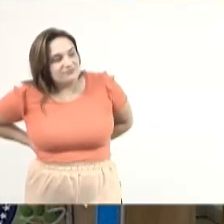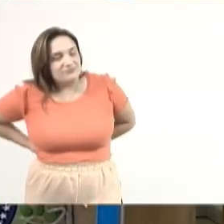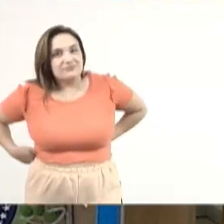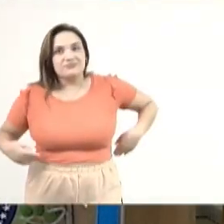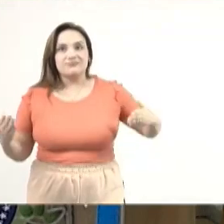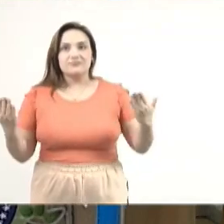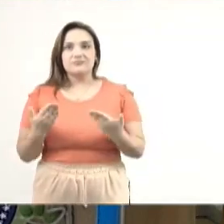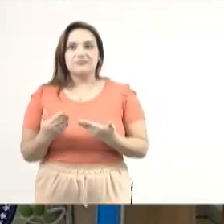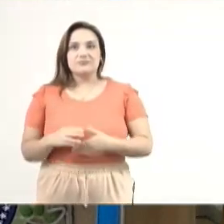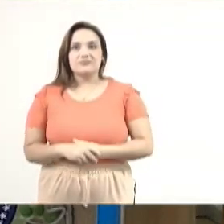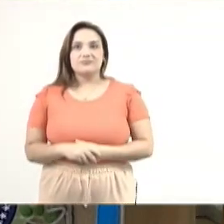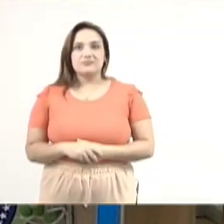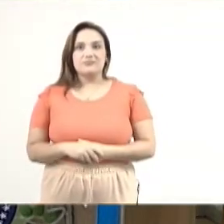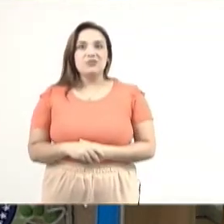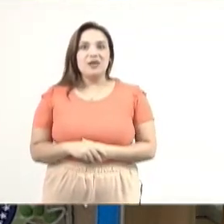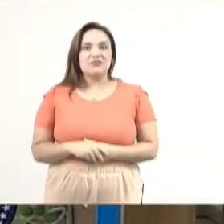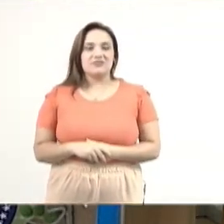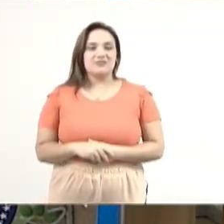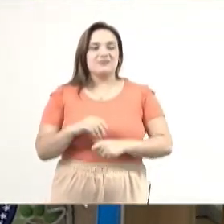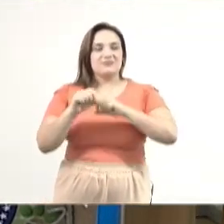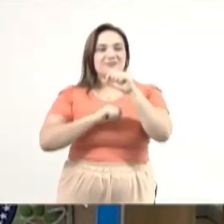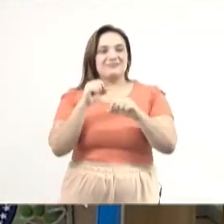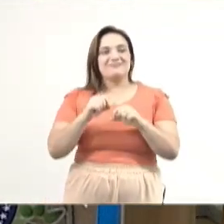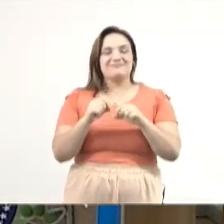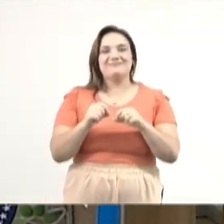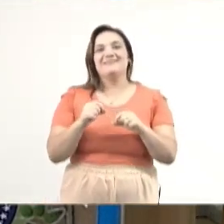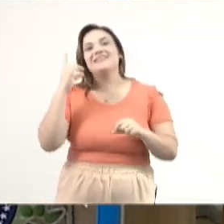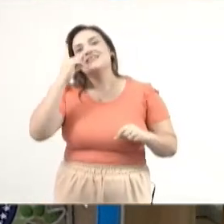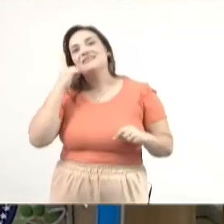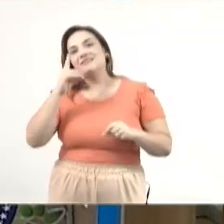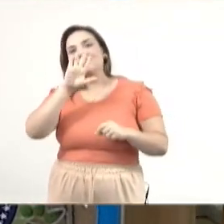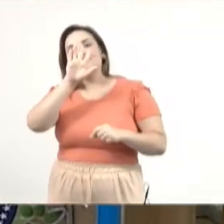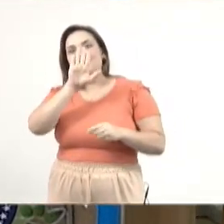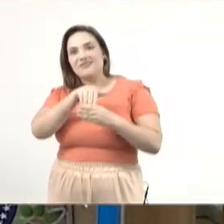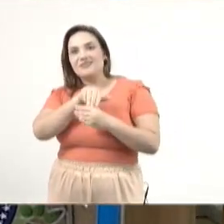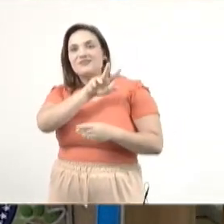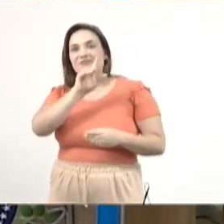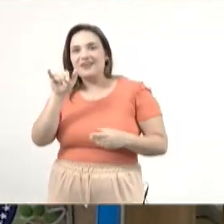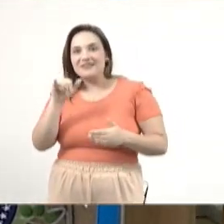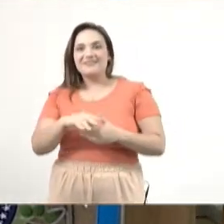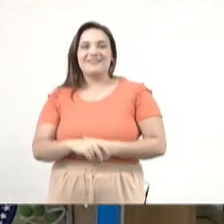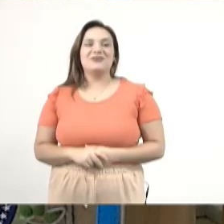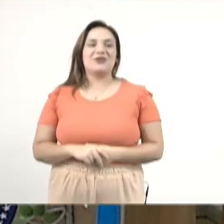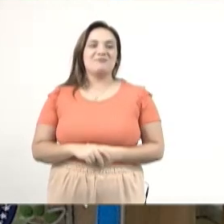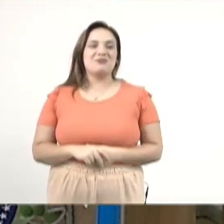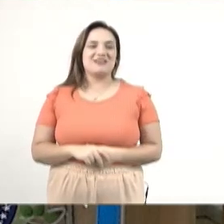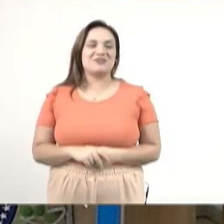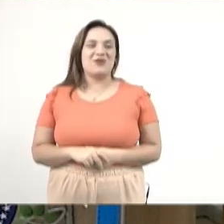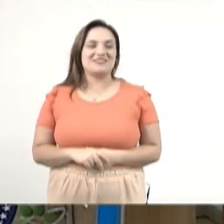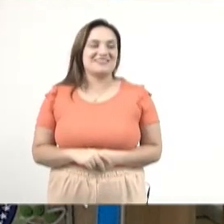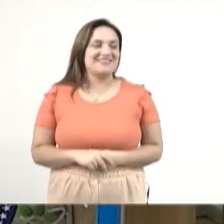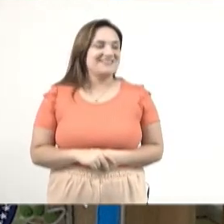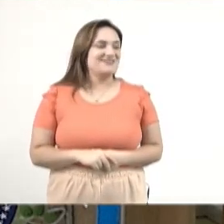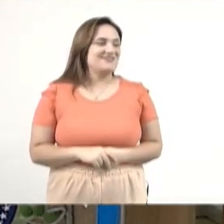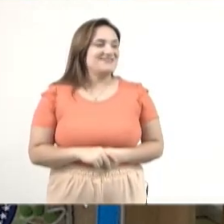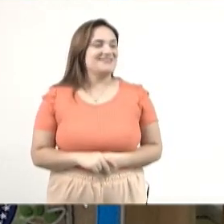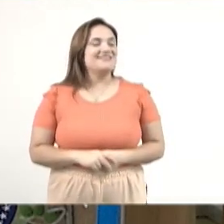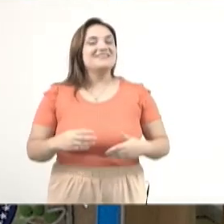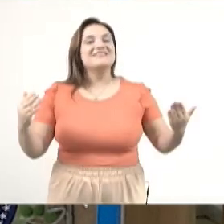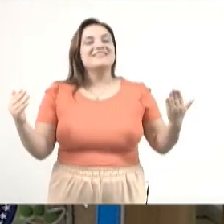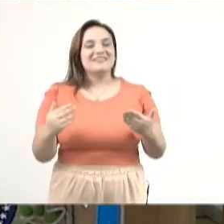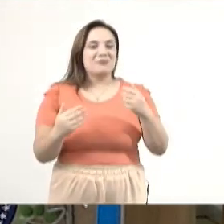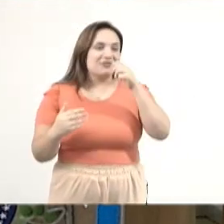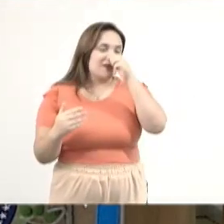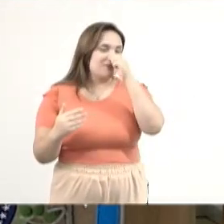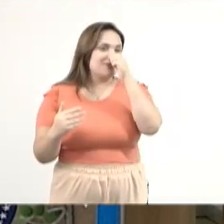Pois é, né? Indicação que deve ser votada pelos deputados estaduais nas próximas sessões, antes de ser efetivamente encaminhada ao Poder